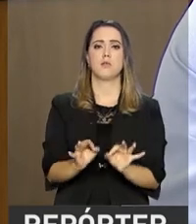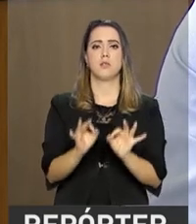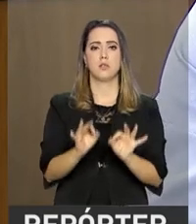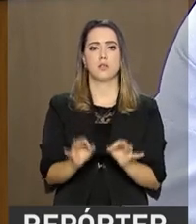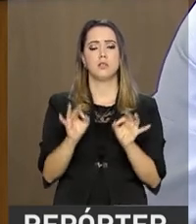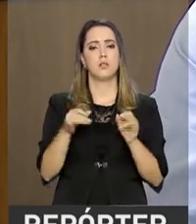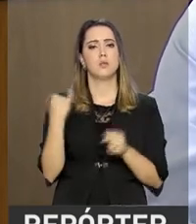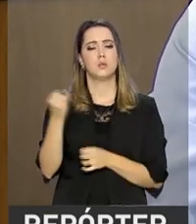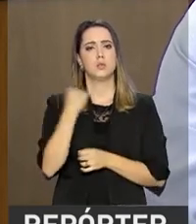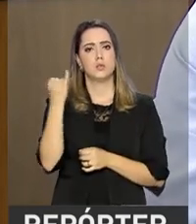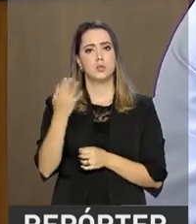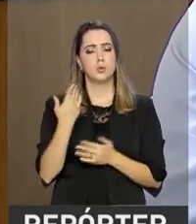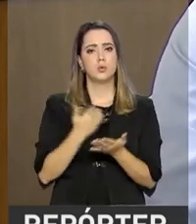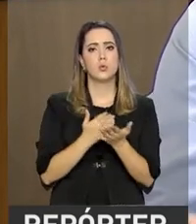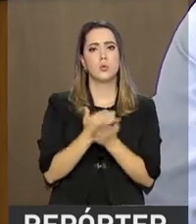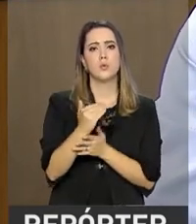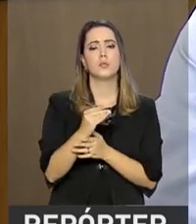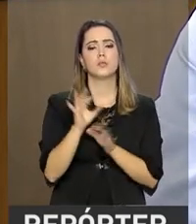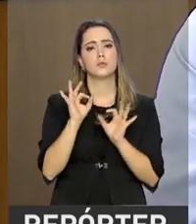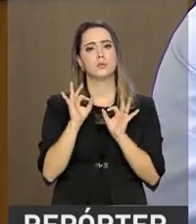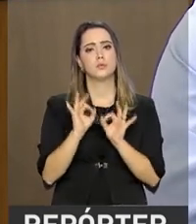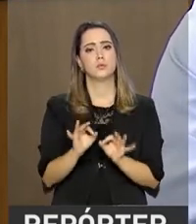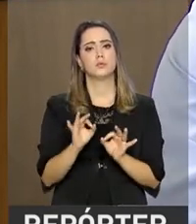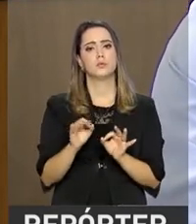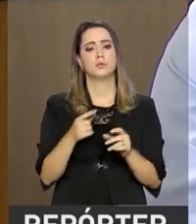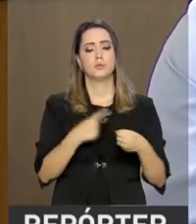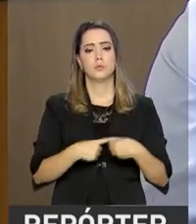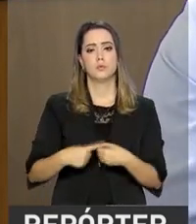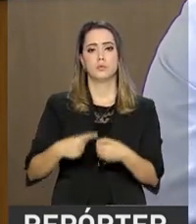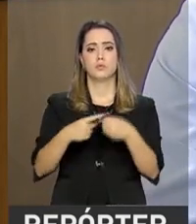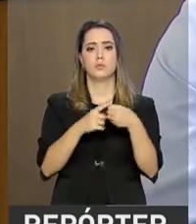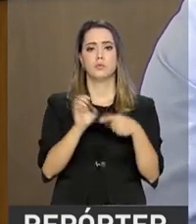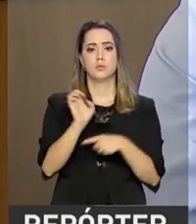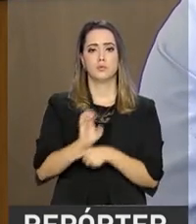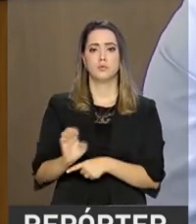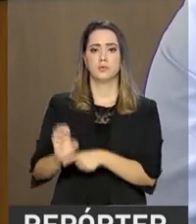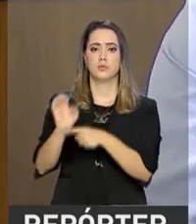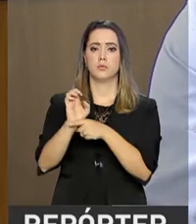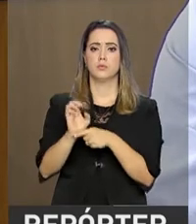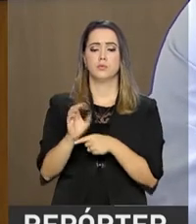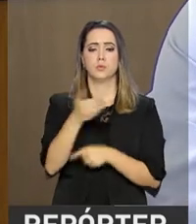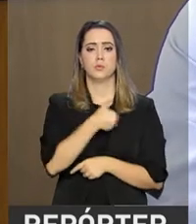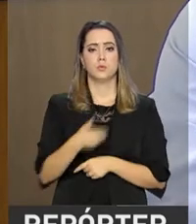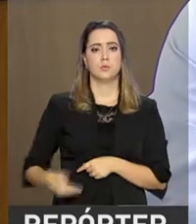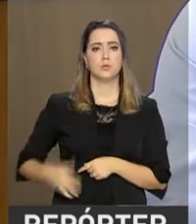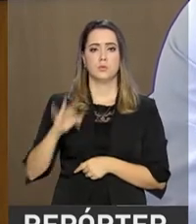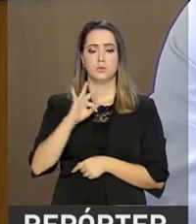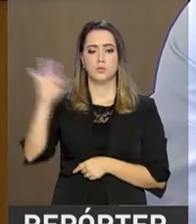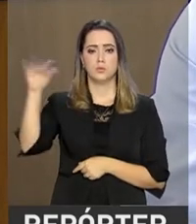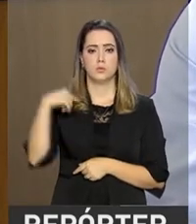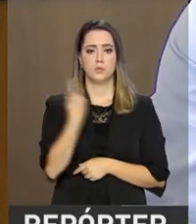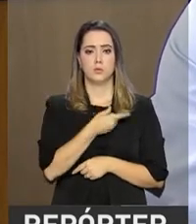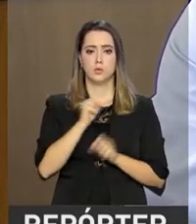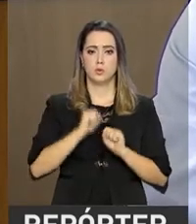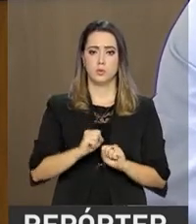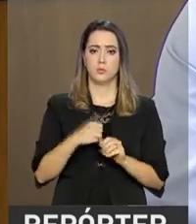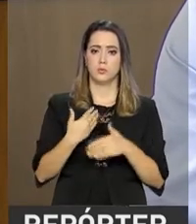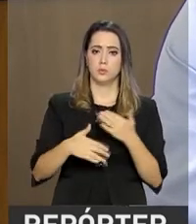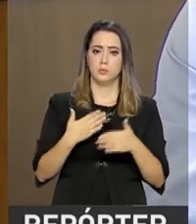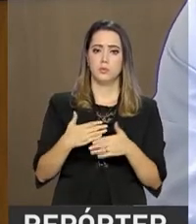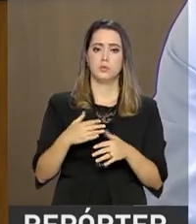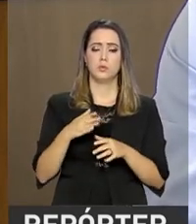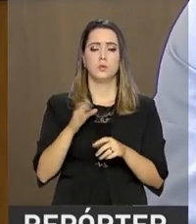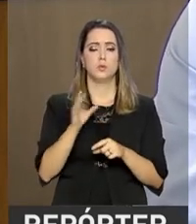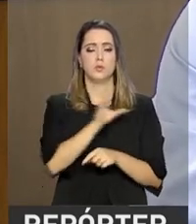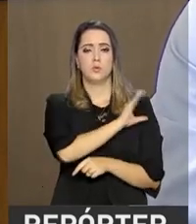conceituado implantado efetivamente nos municípios estados e na união para que a gente possa de fato ter um modelo